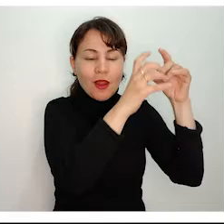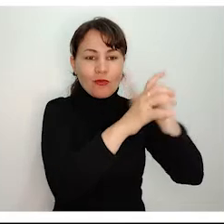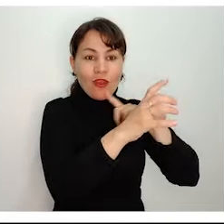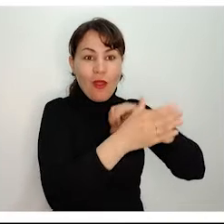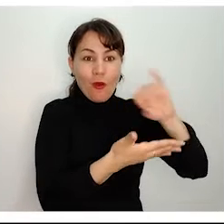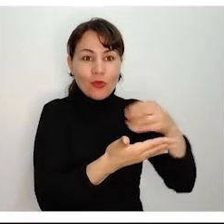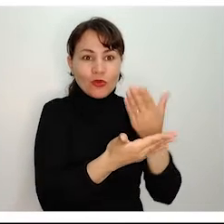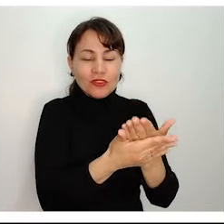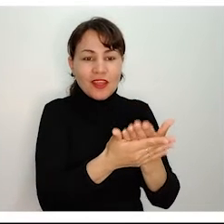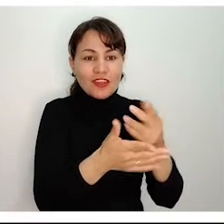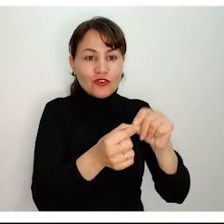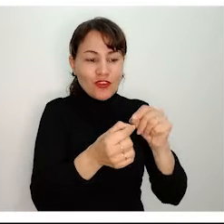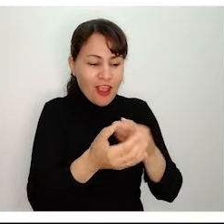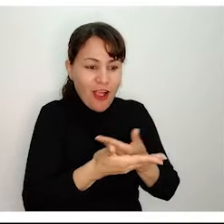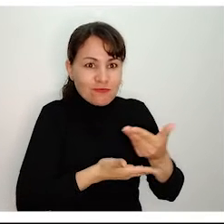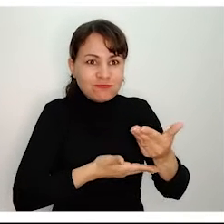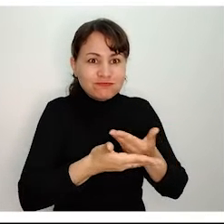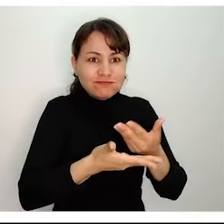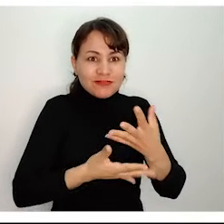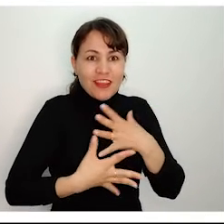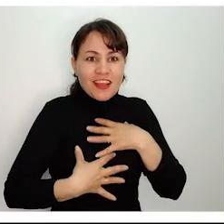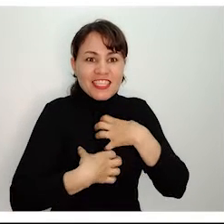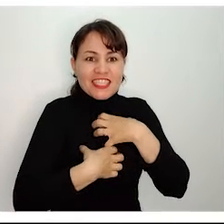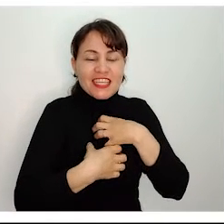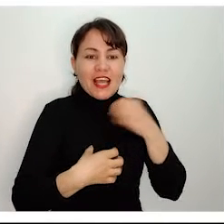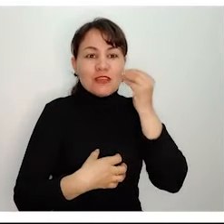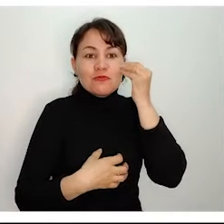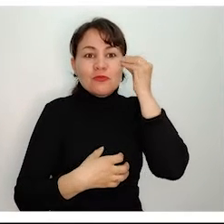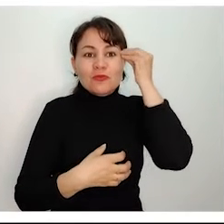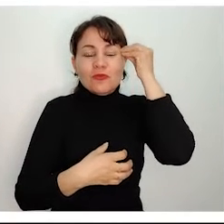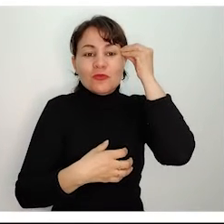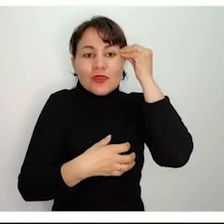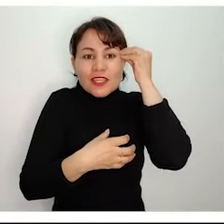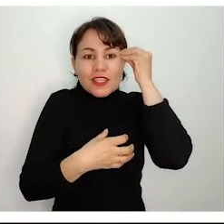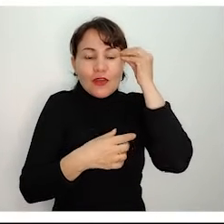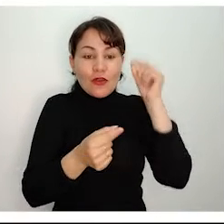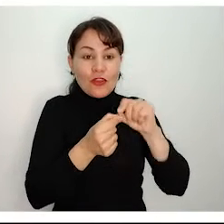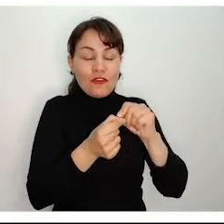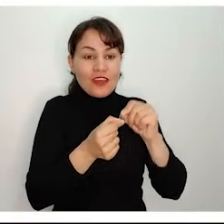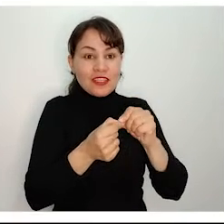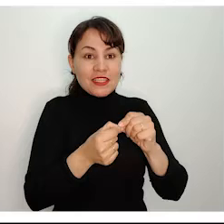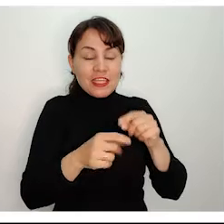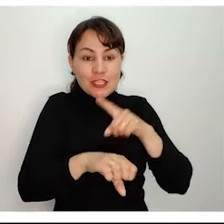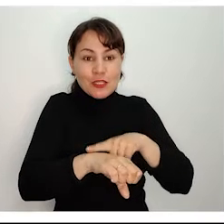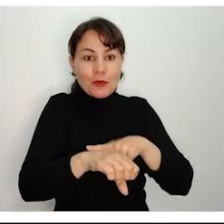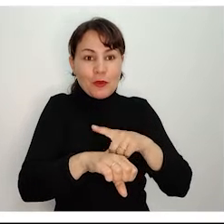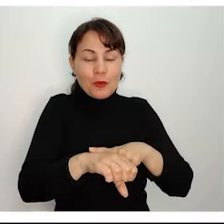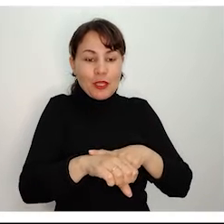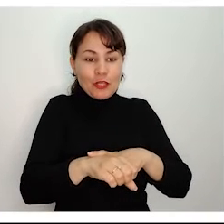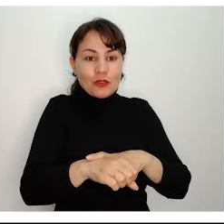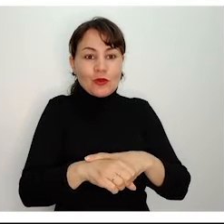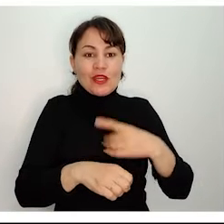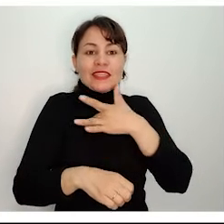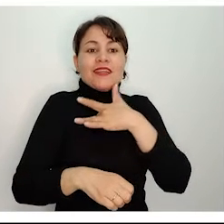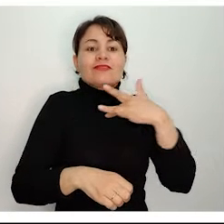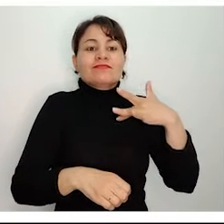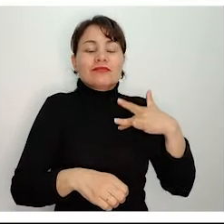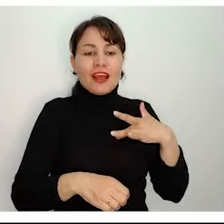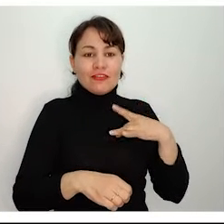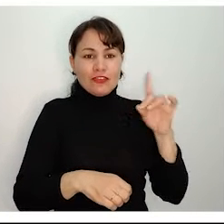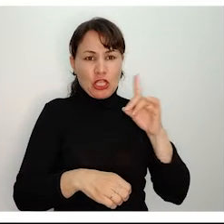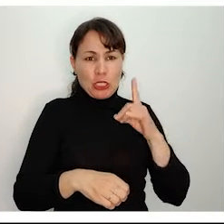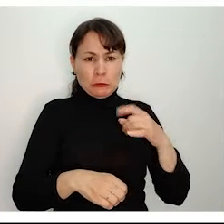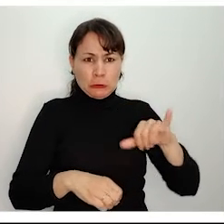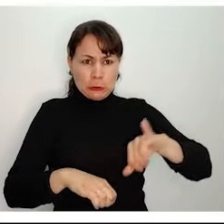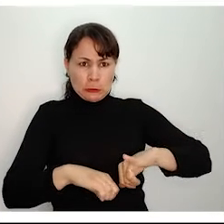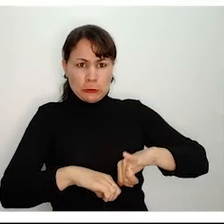o cérebro tem oportunidade de fazer essa integração sensorial e não gerar essa situação angustiante.